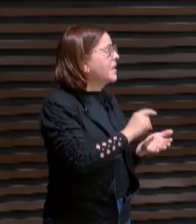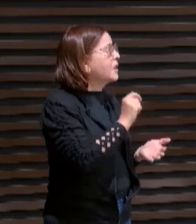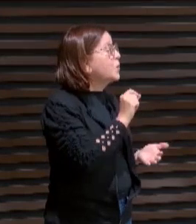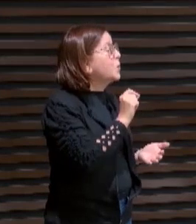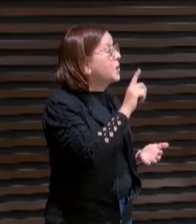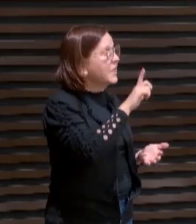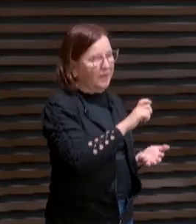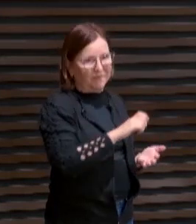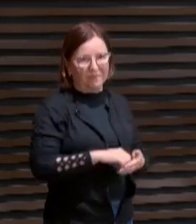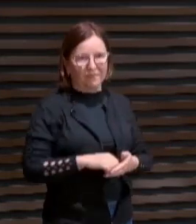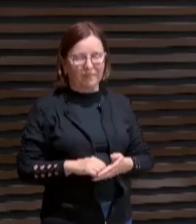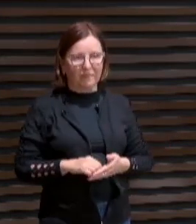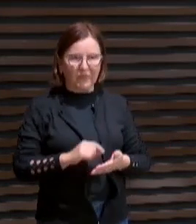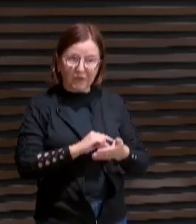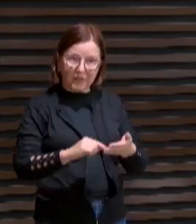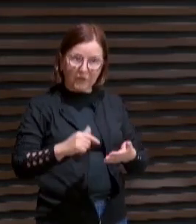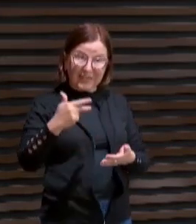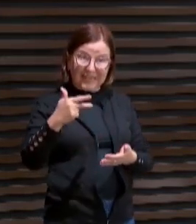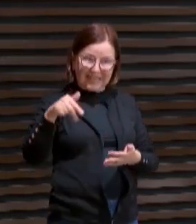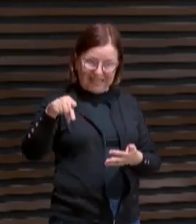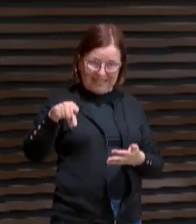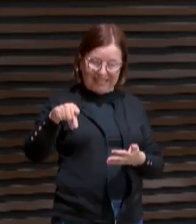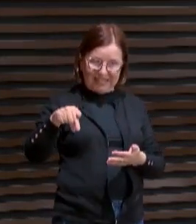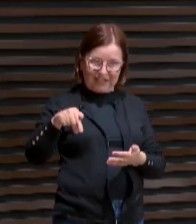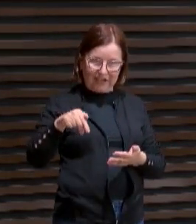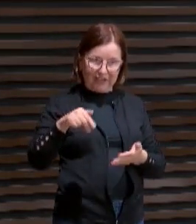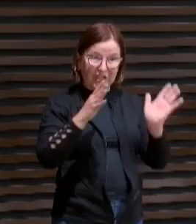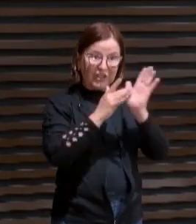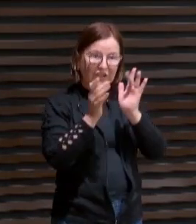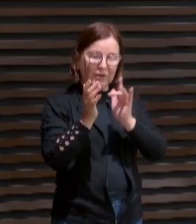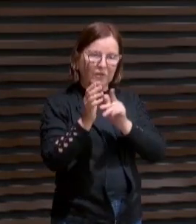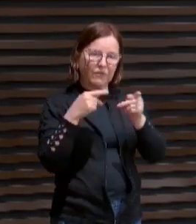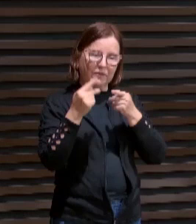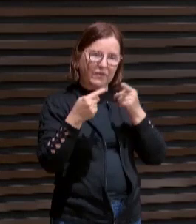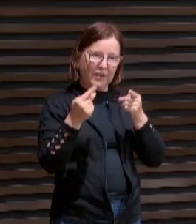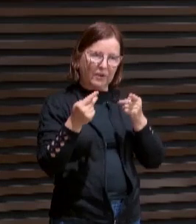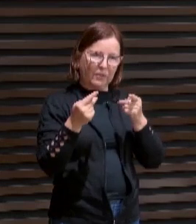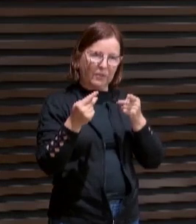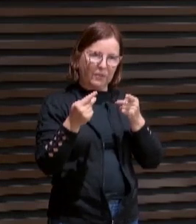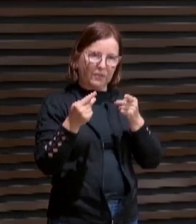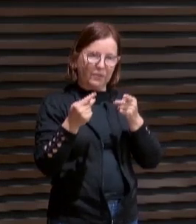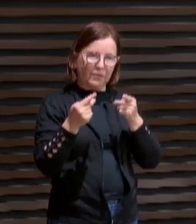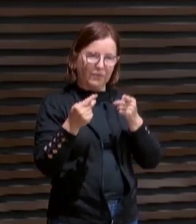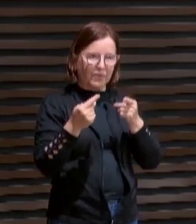37. No versículo 37, Jesus fala que ele é um